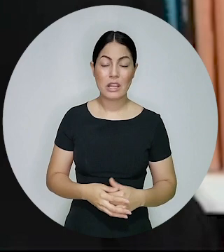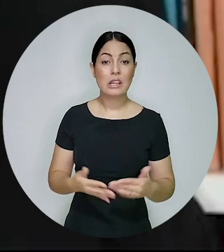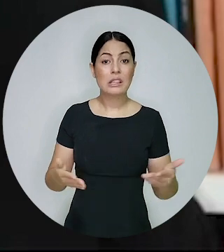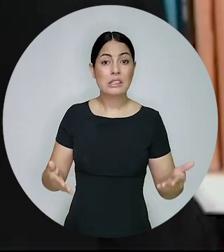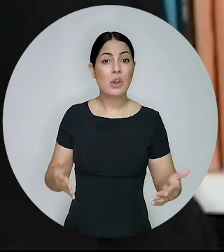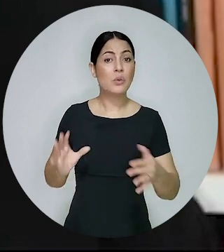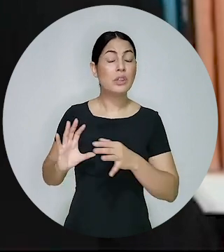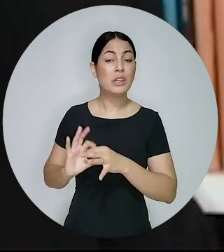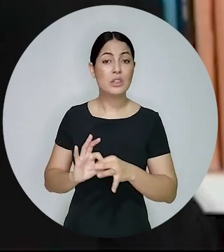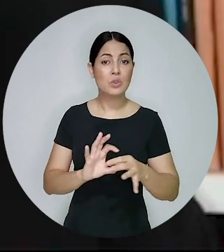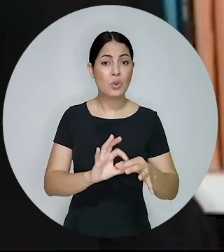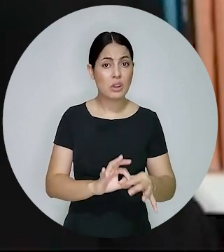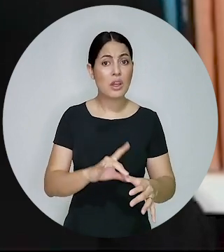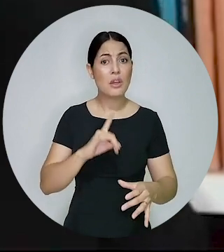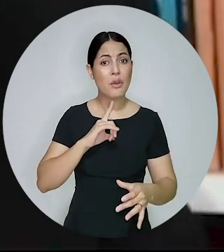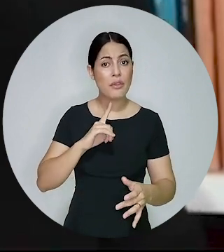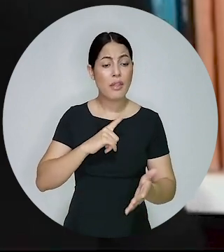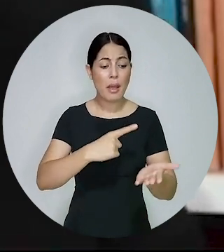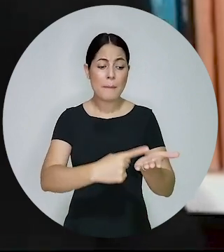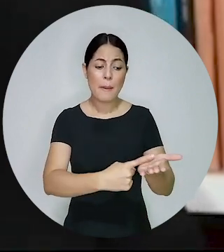Poder Judiciário em centros de